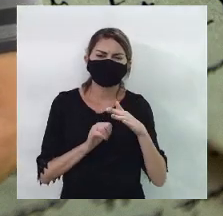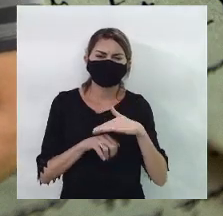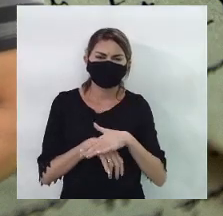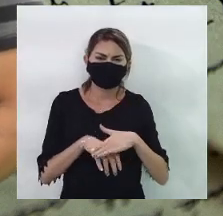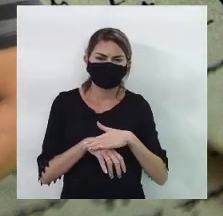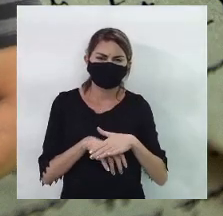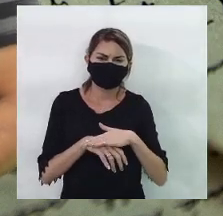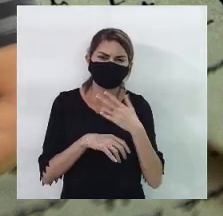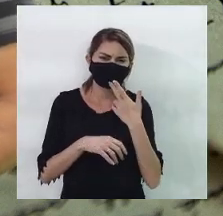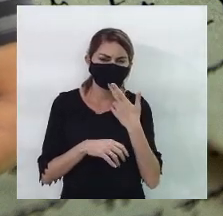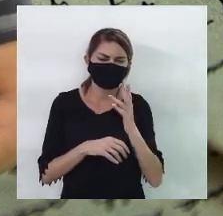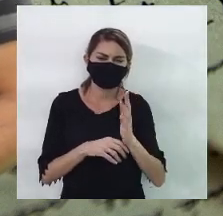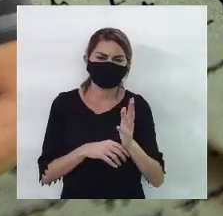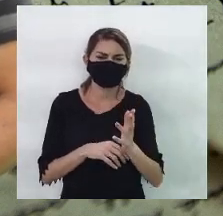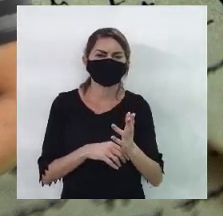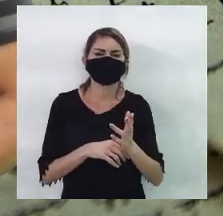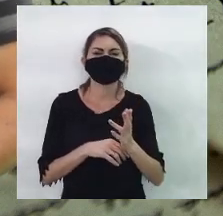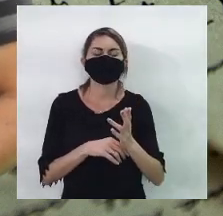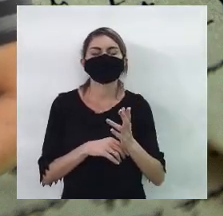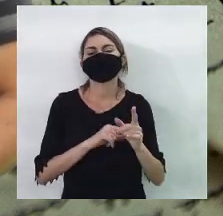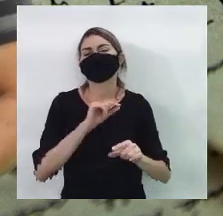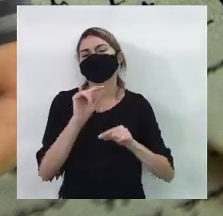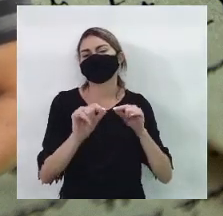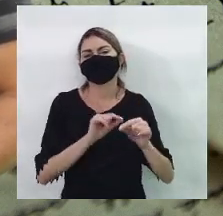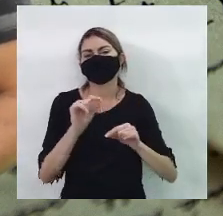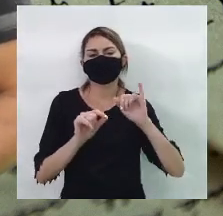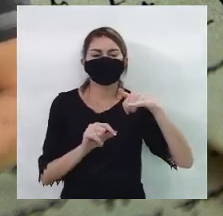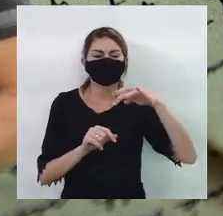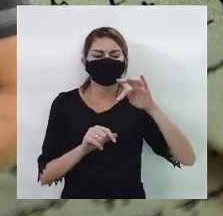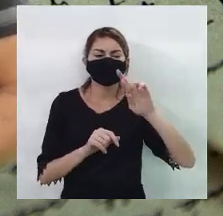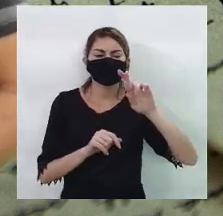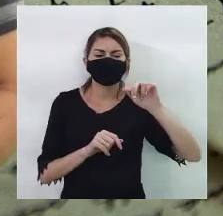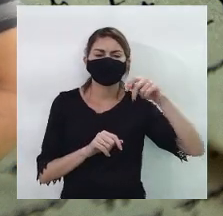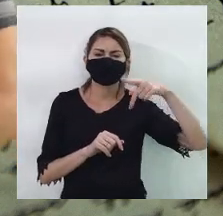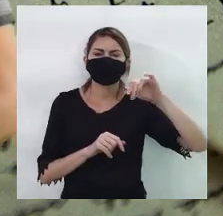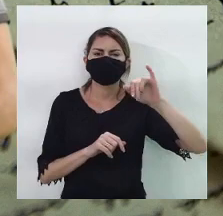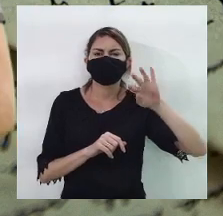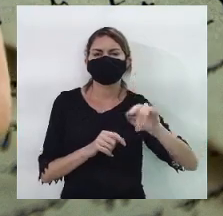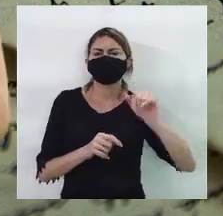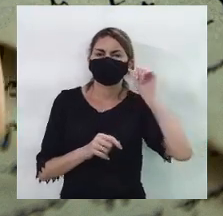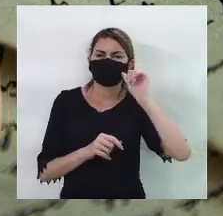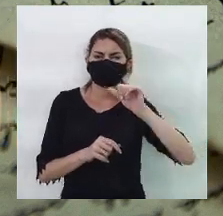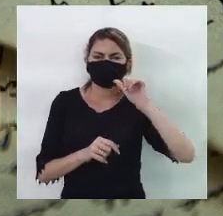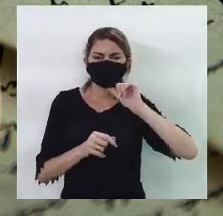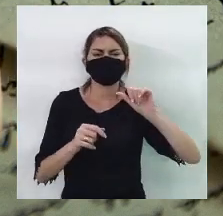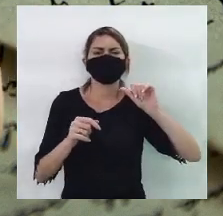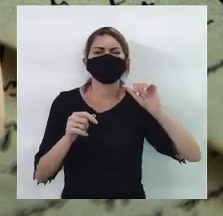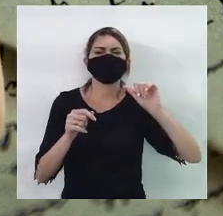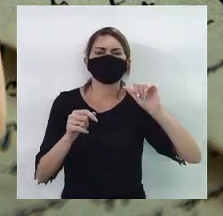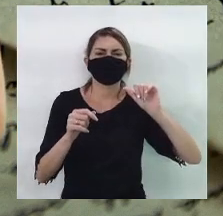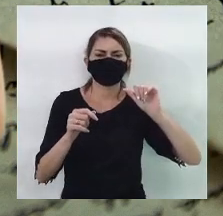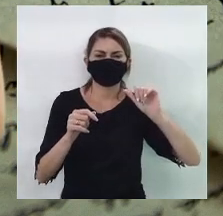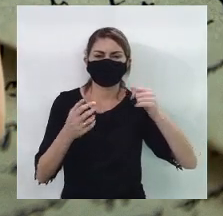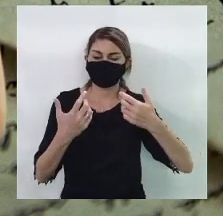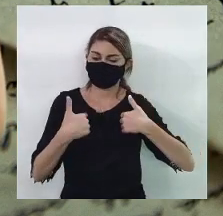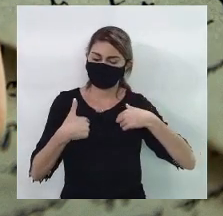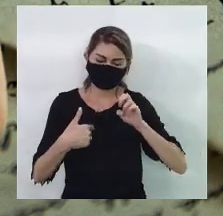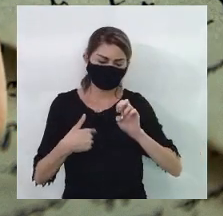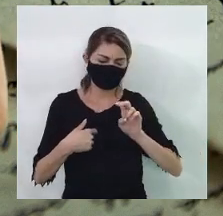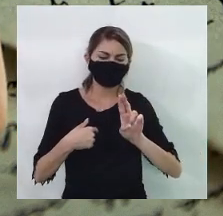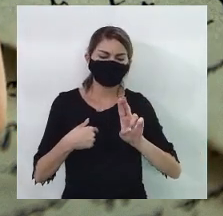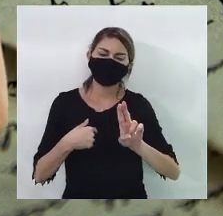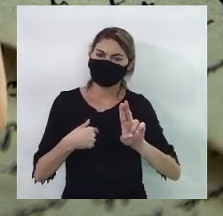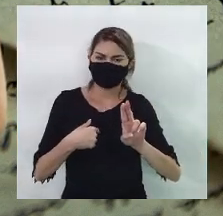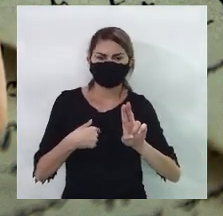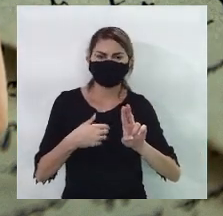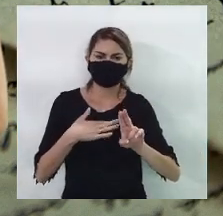muitas vezes que é a questão do quê? Do introspectivo, o feminino, esse mergulho dentro do eu, certo?